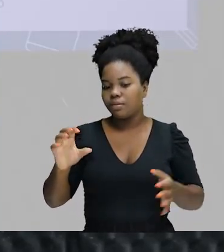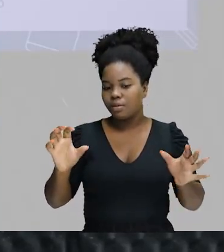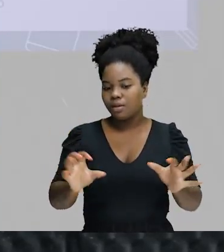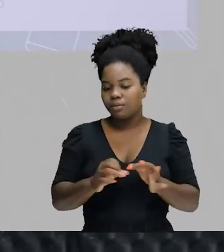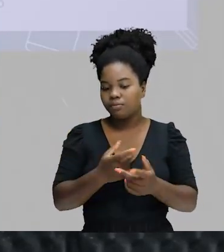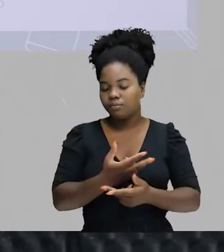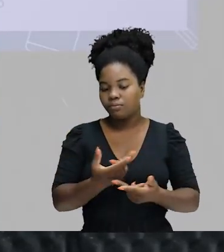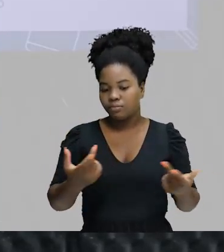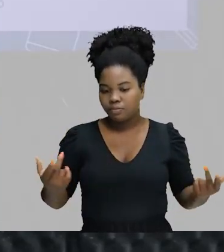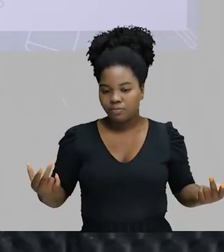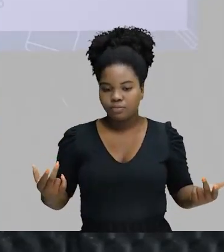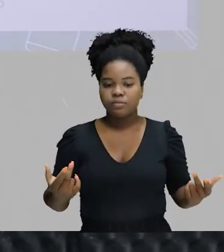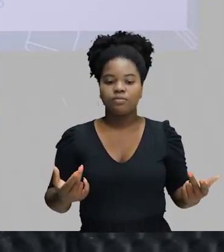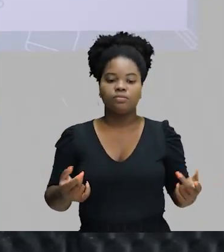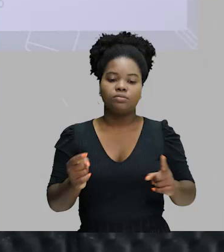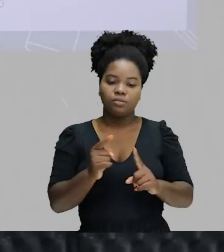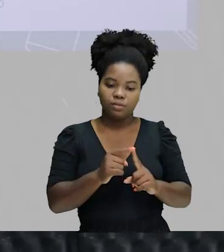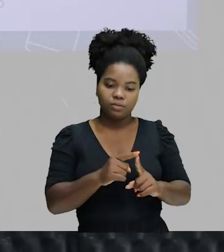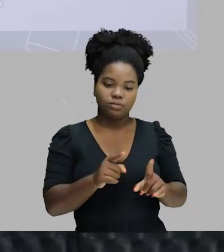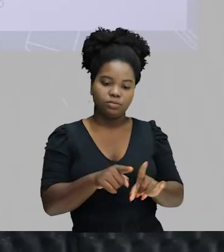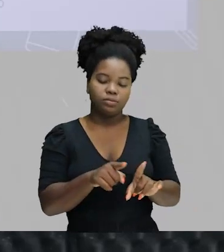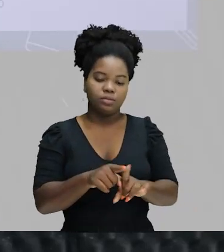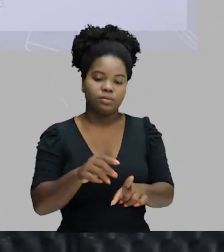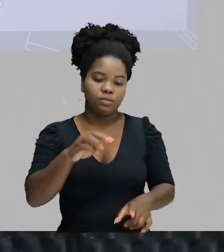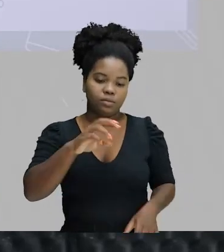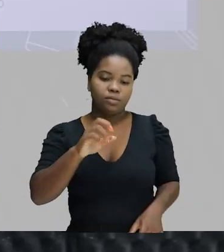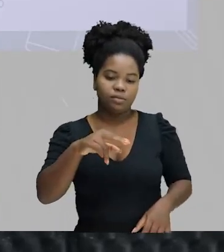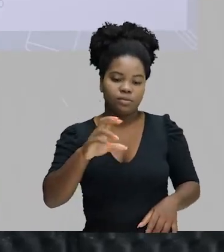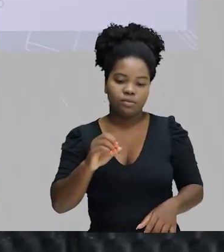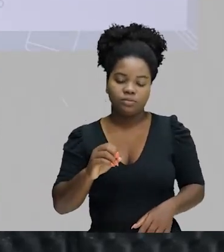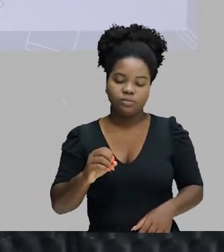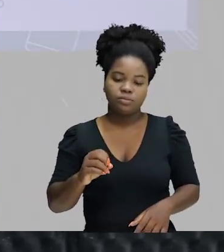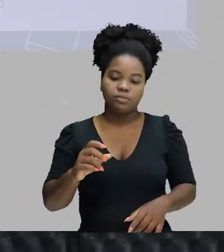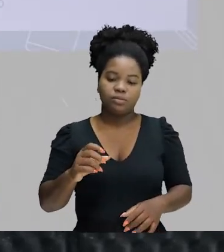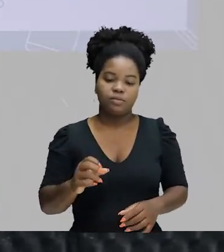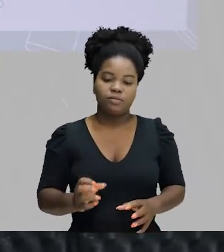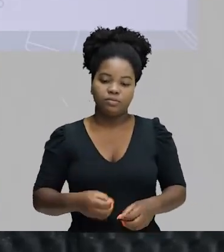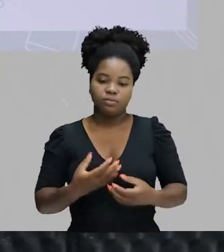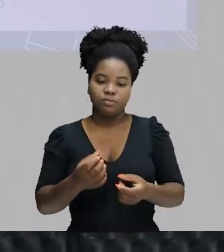de vários monômeros propilenos